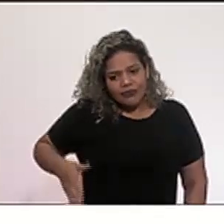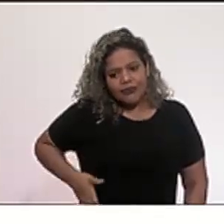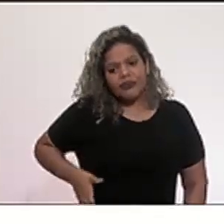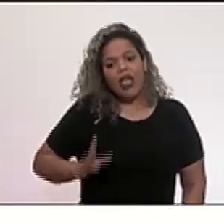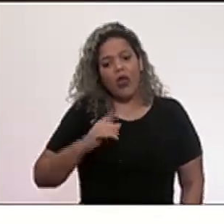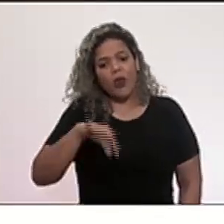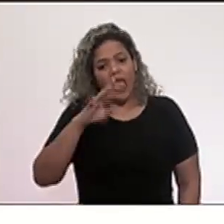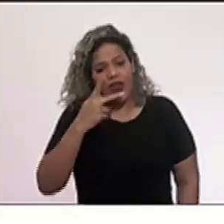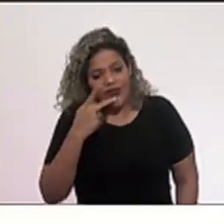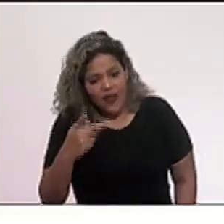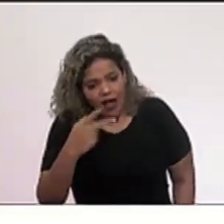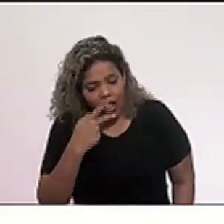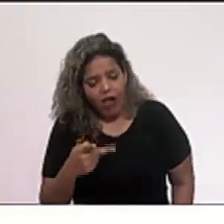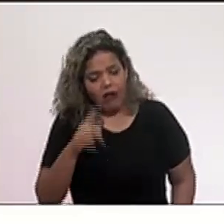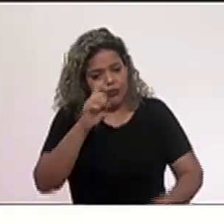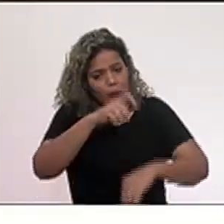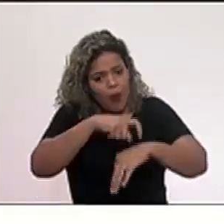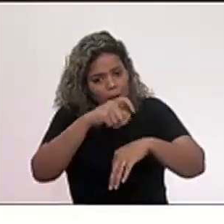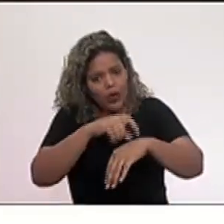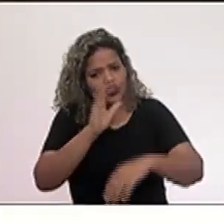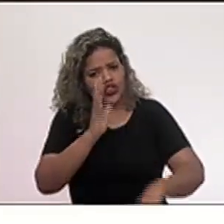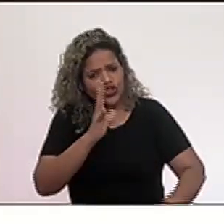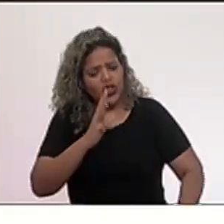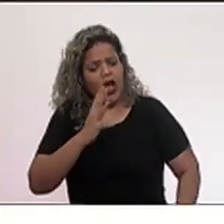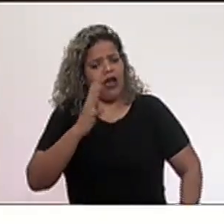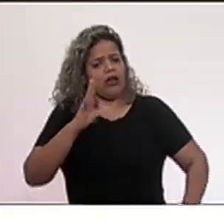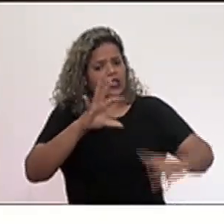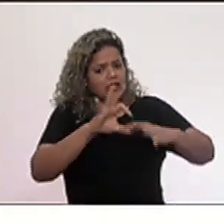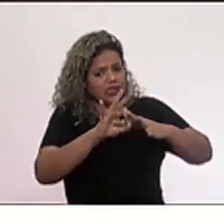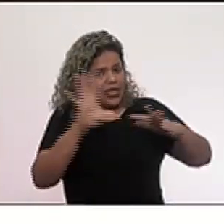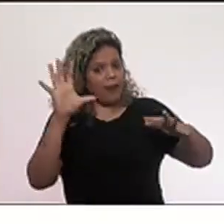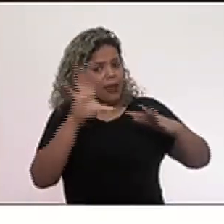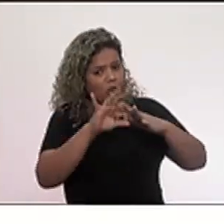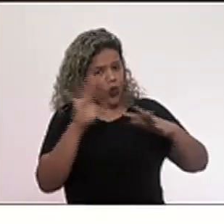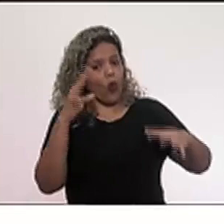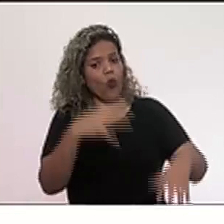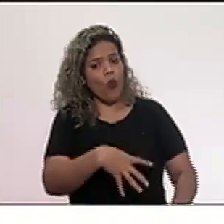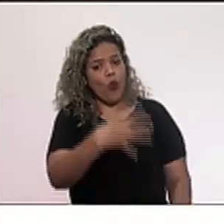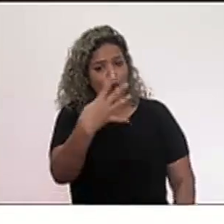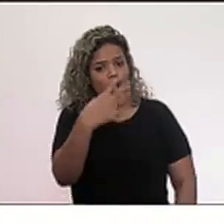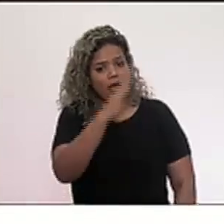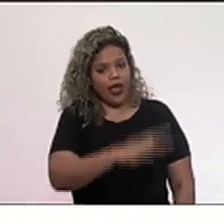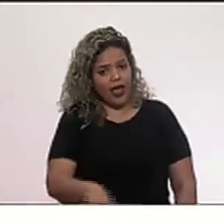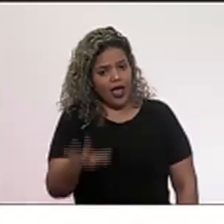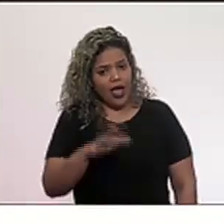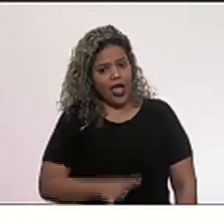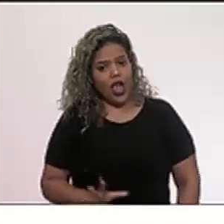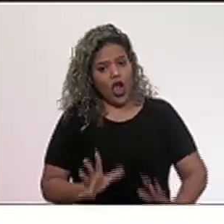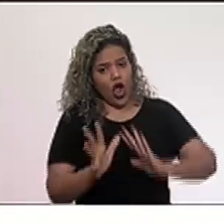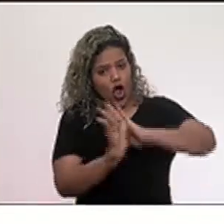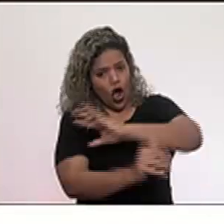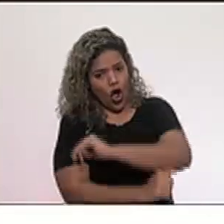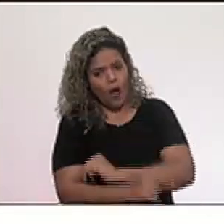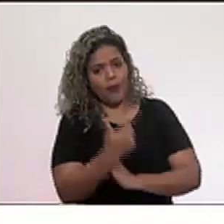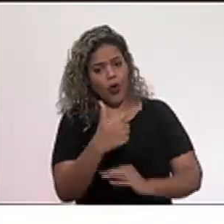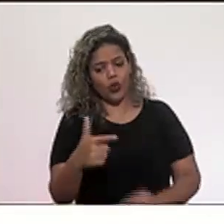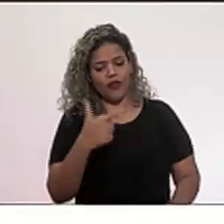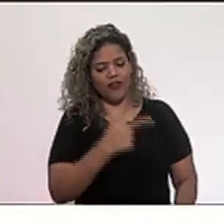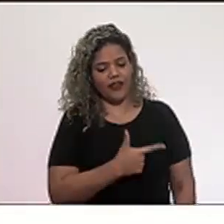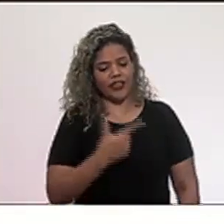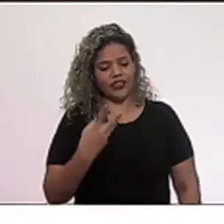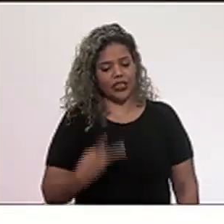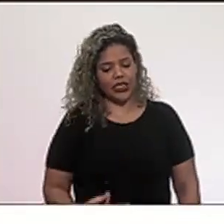que nesse momento já colocou na rua 4 menores envolvidos com furto e outros